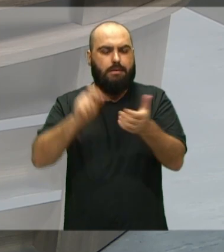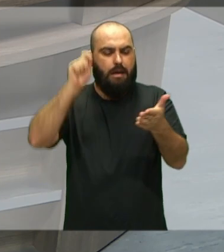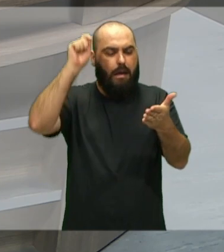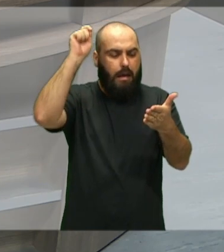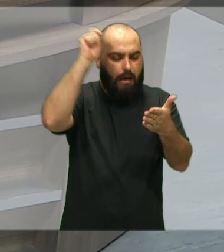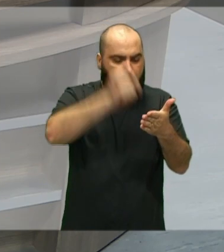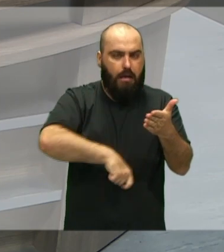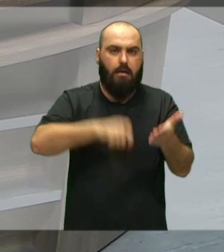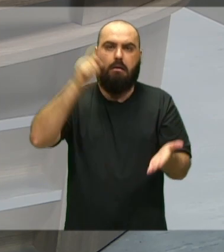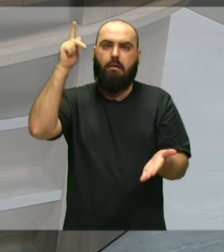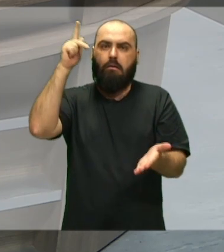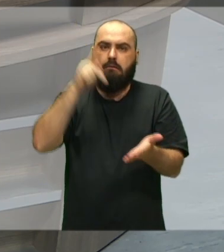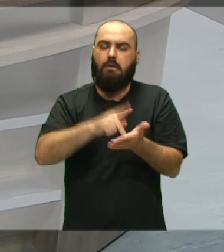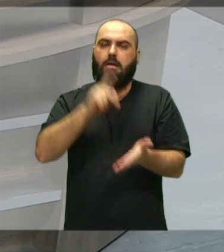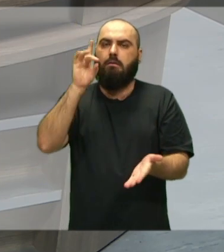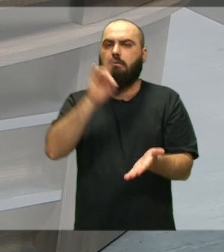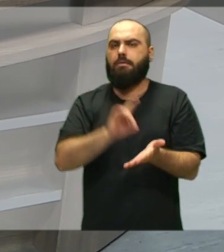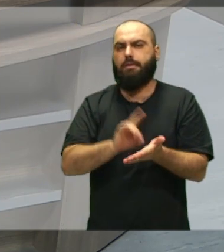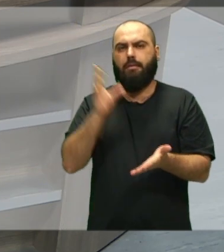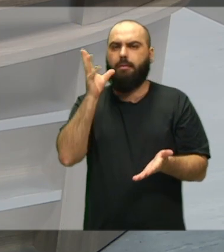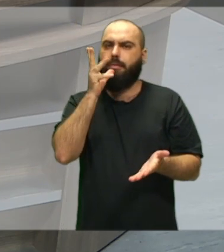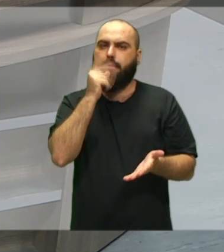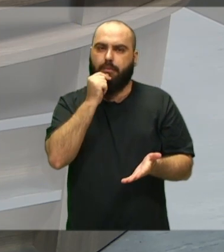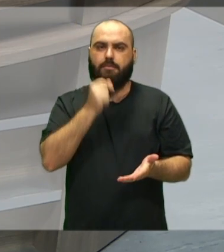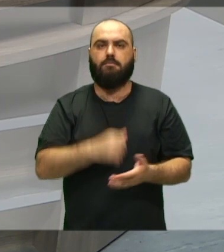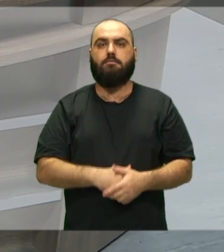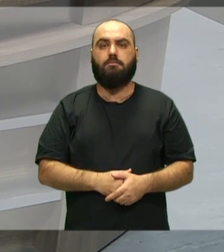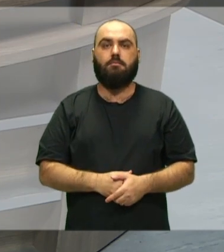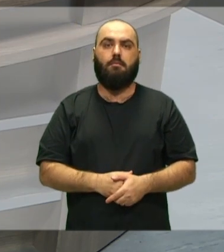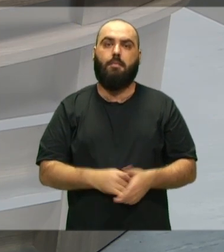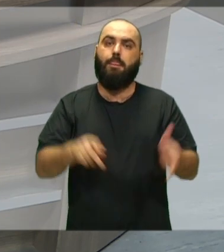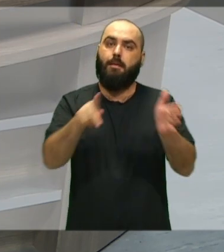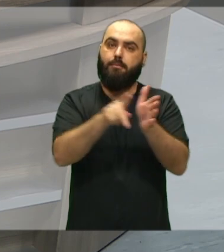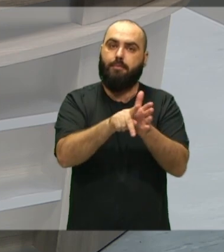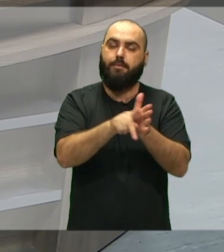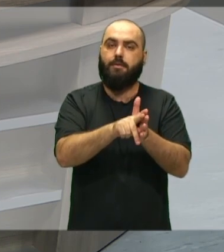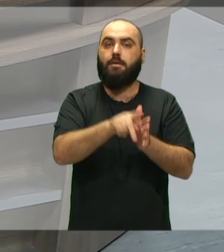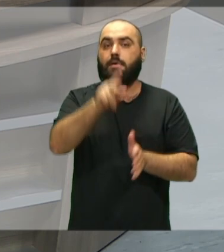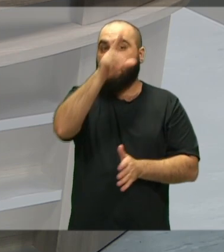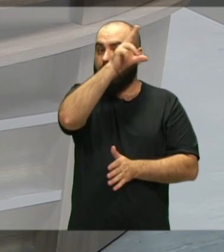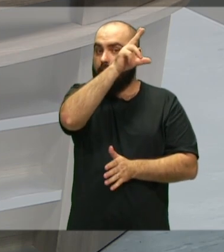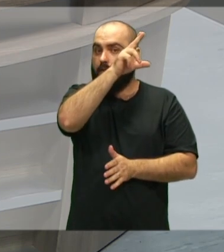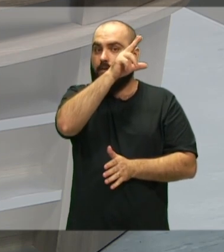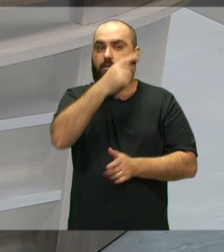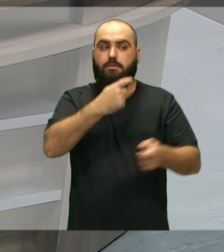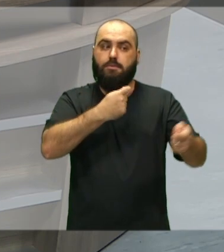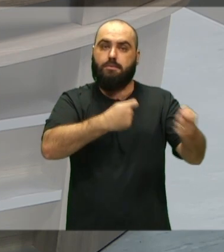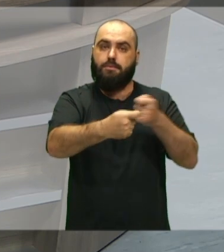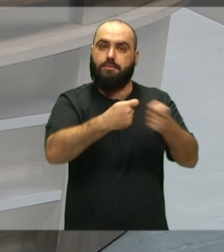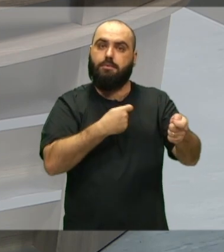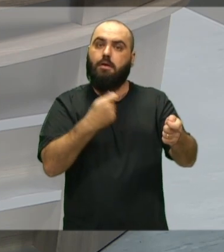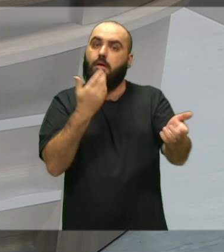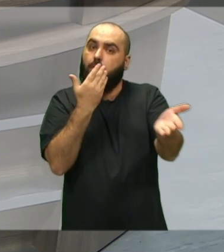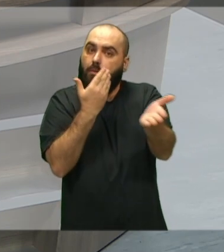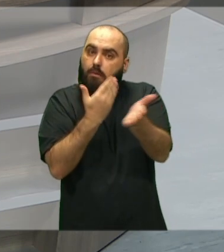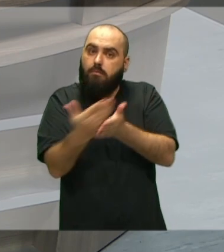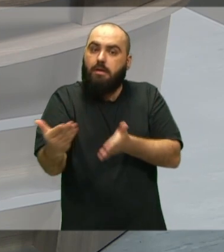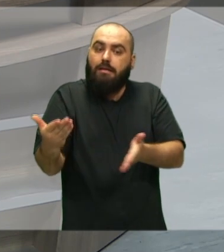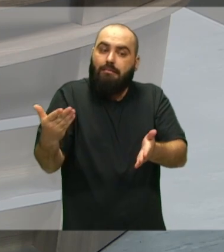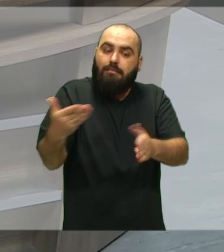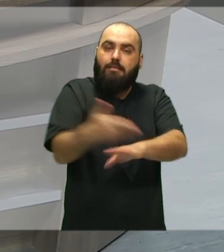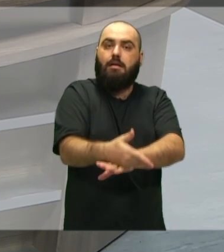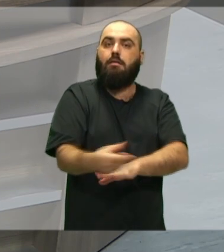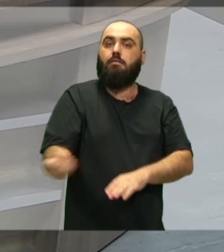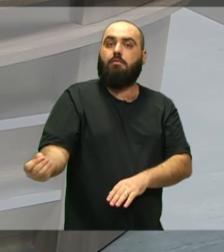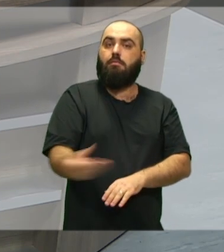essa lacuna do tempo aqui para que a administração pudesse se aperfeiçoar e entrar, né, com a nova lei. Então entrou agora, para valer